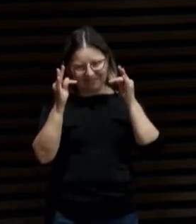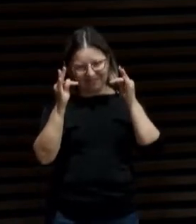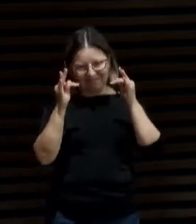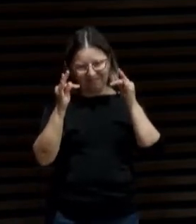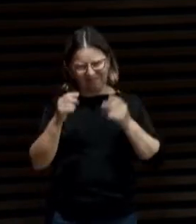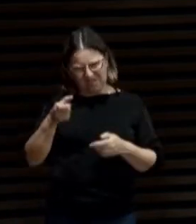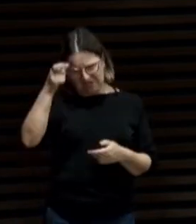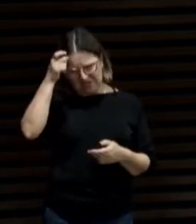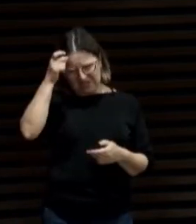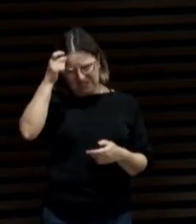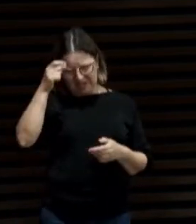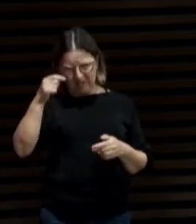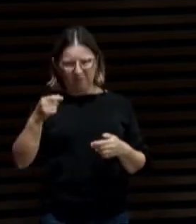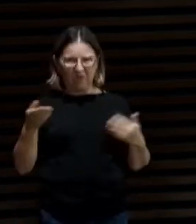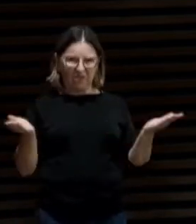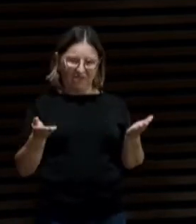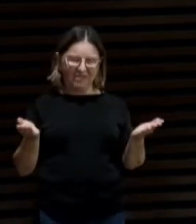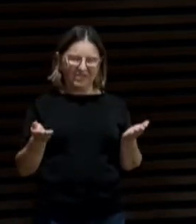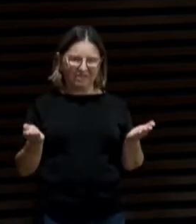diabólica nos dias de hoje,